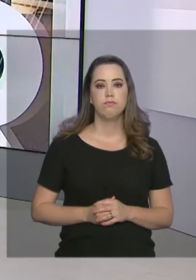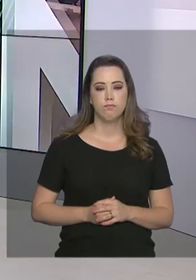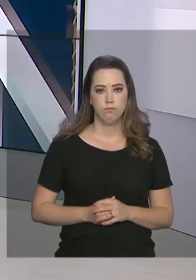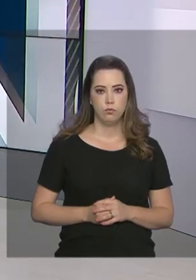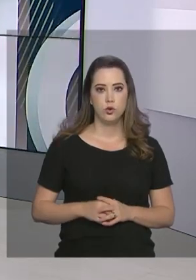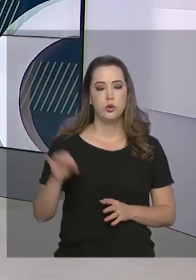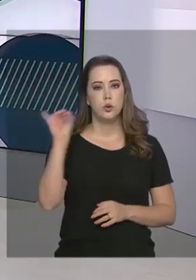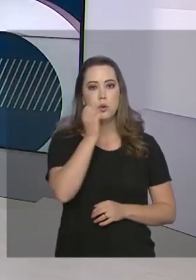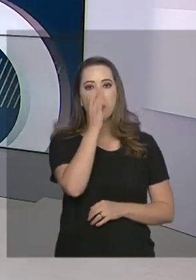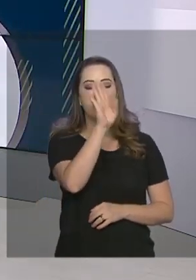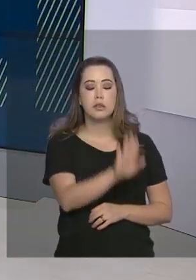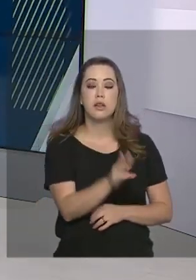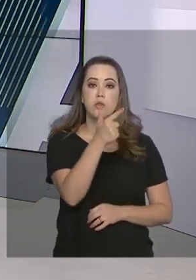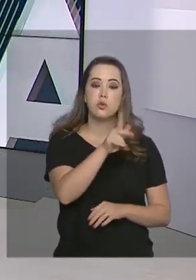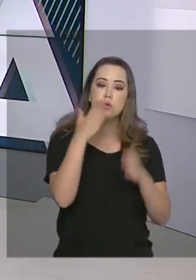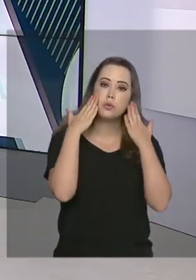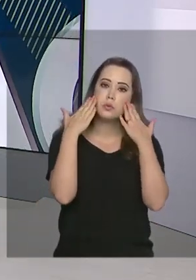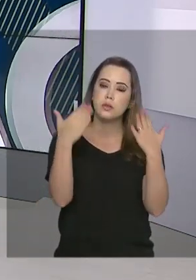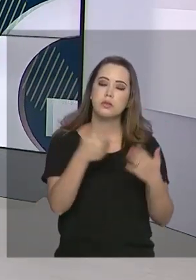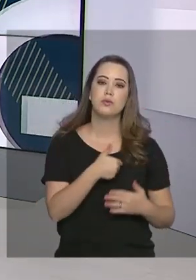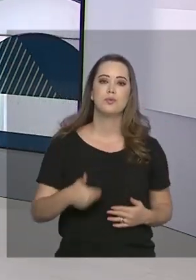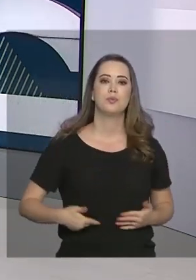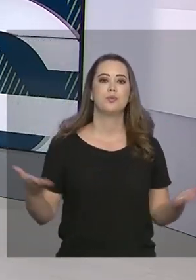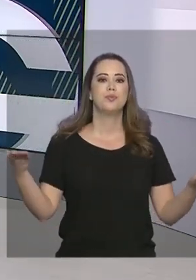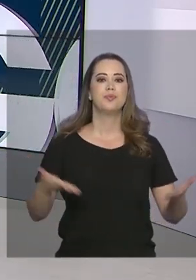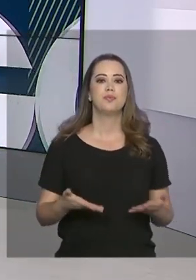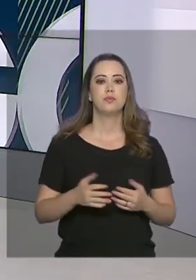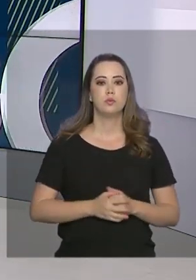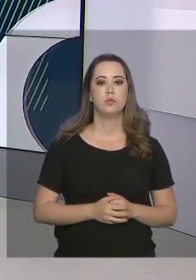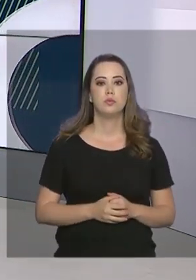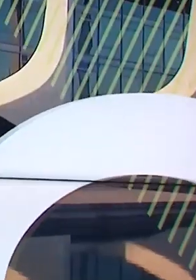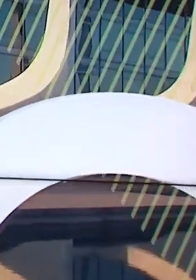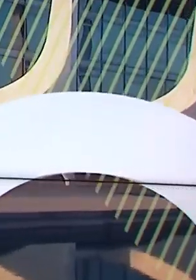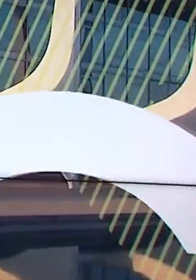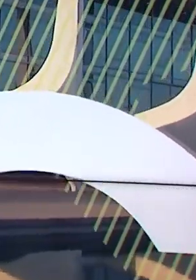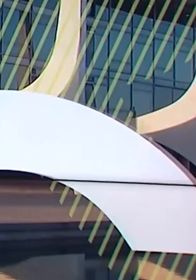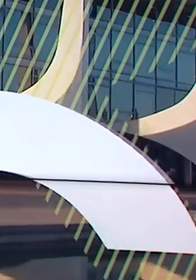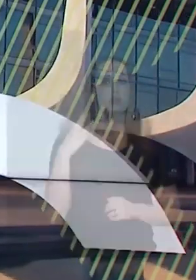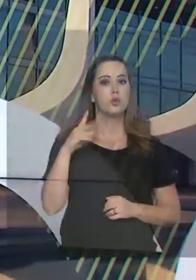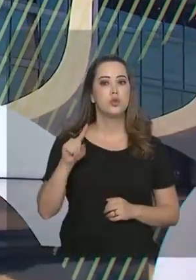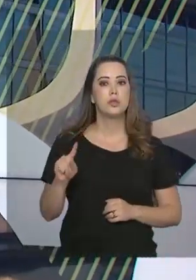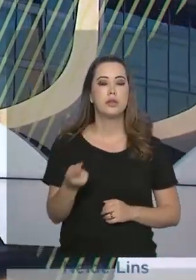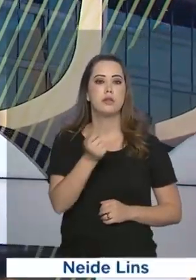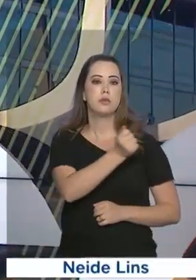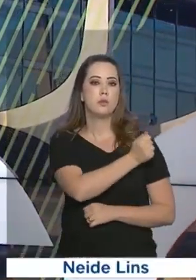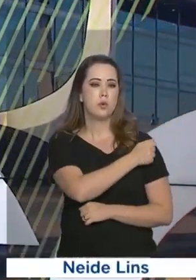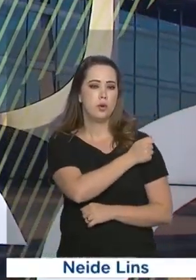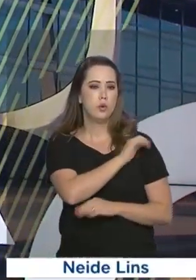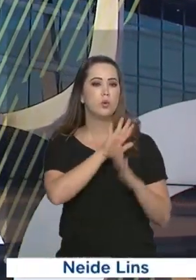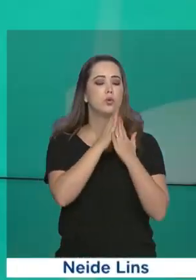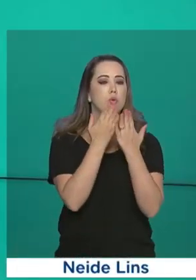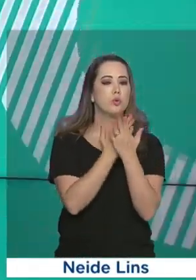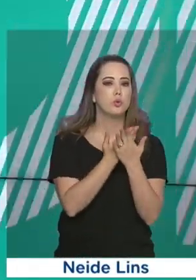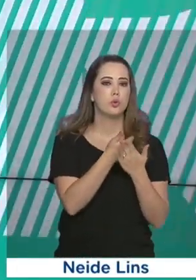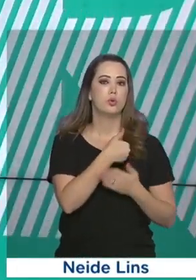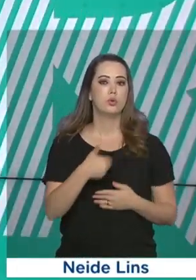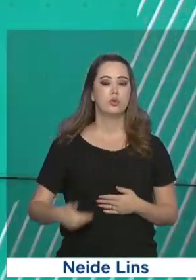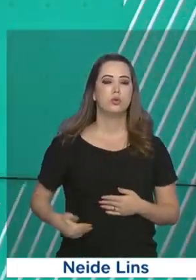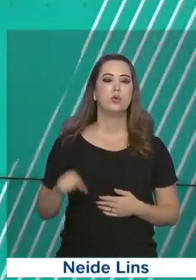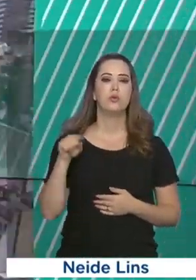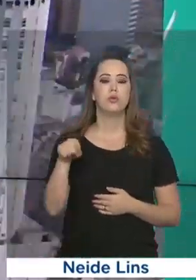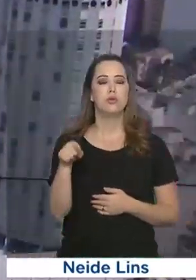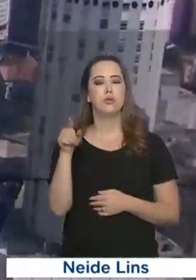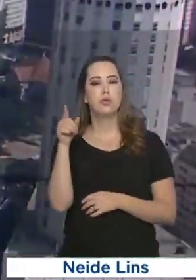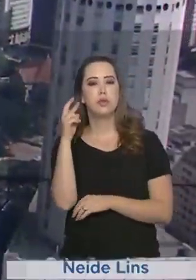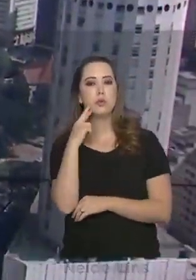Olá, boa tarde. Já estamos no ar com mais um Governo Agora. Mais de 3 mil alunos de escolas públicas de Boa